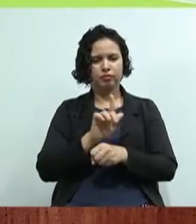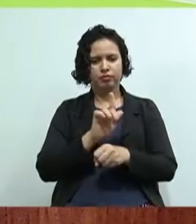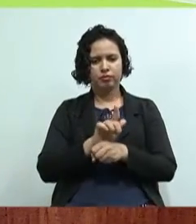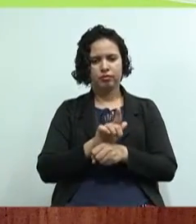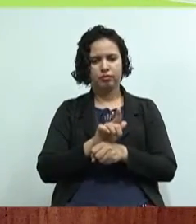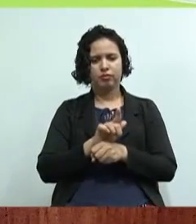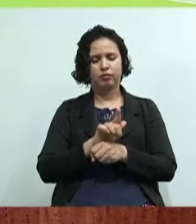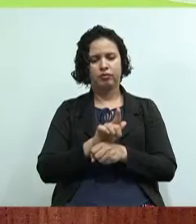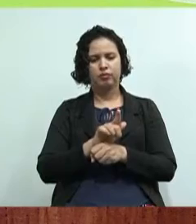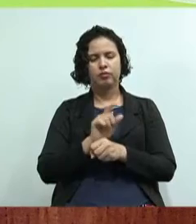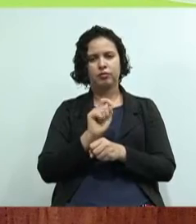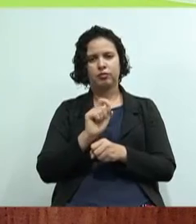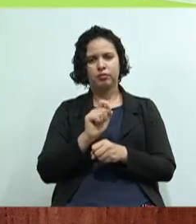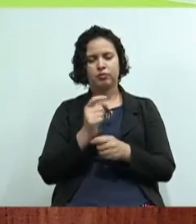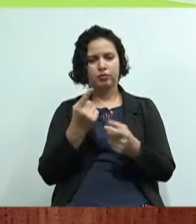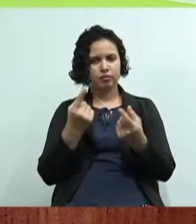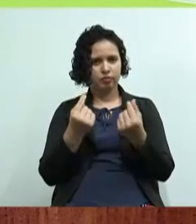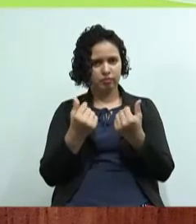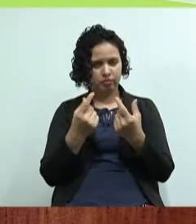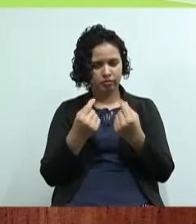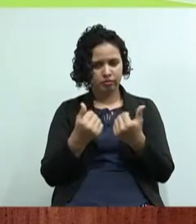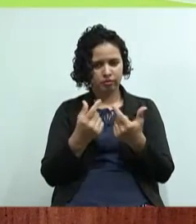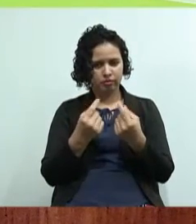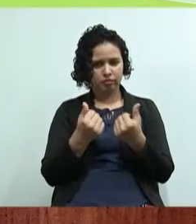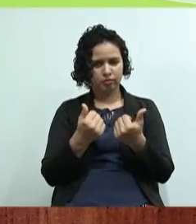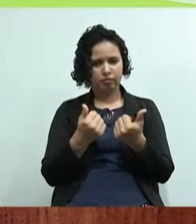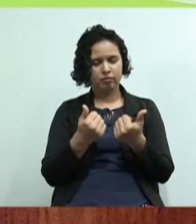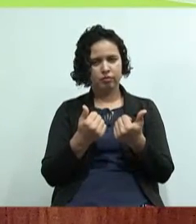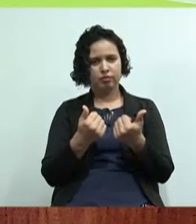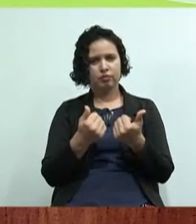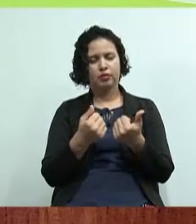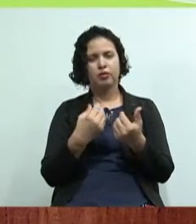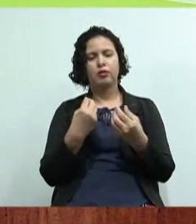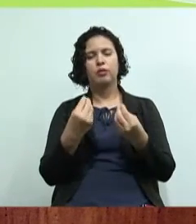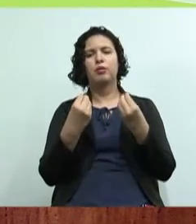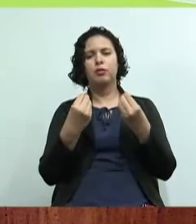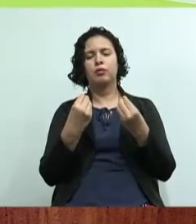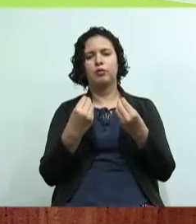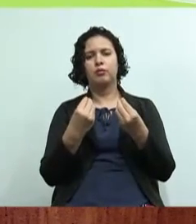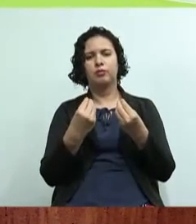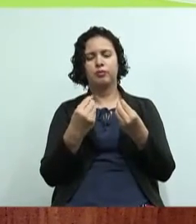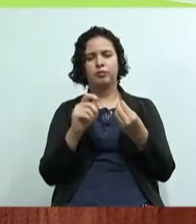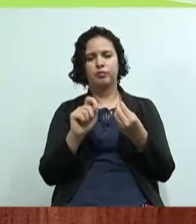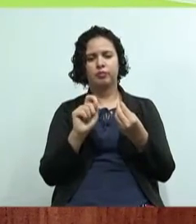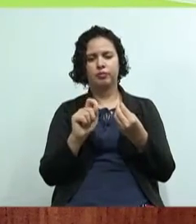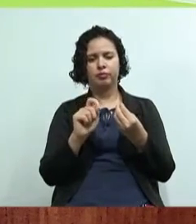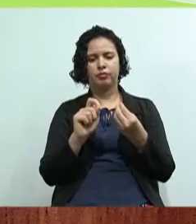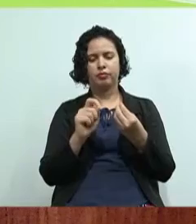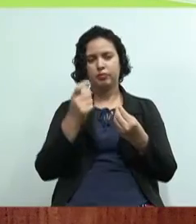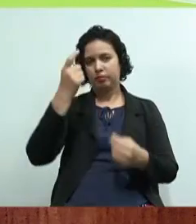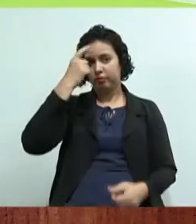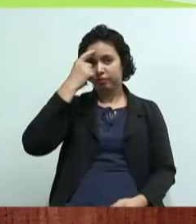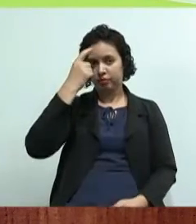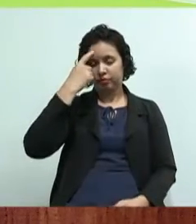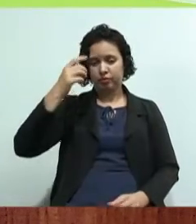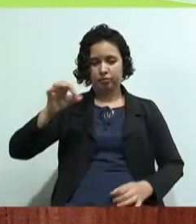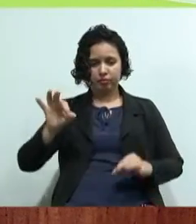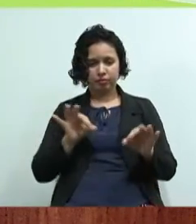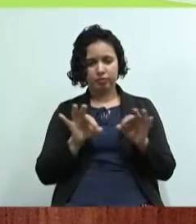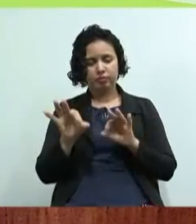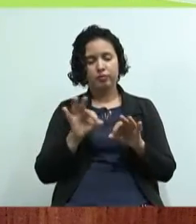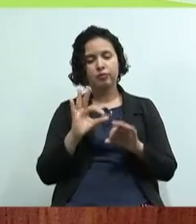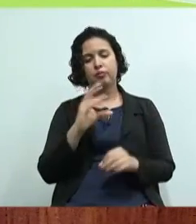ela permeia a parte econômica e financeira, quer dizer, como que você vai permitir ou pensar ou planejar